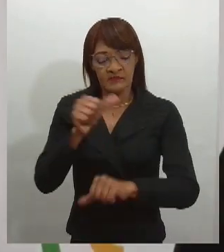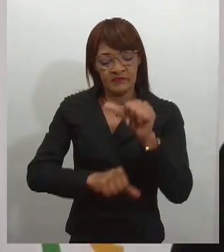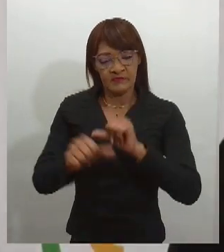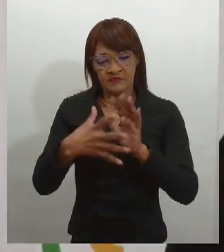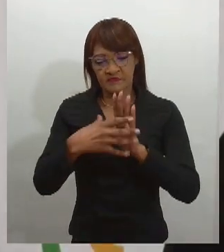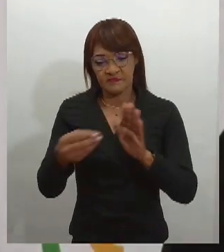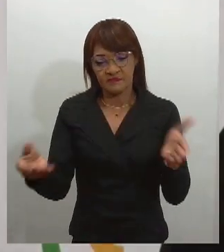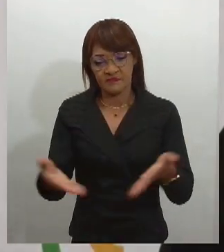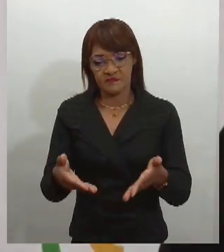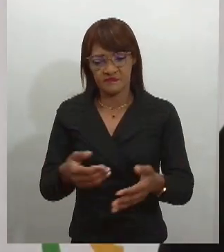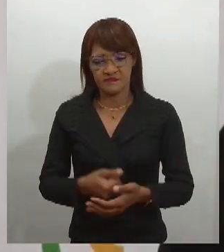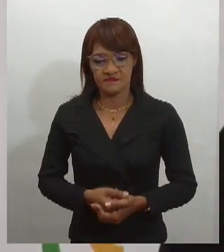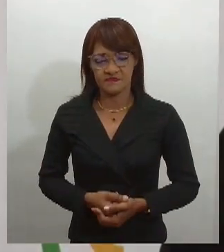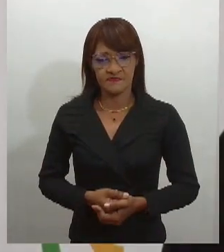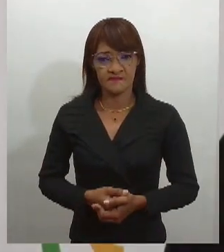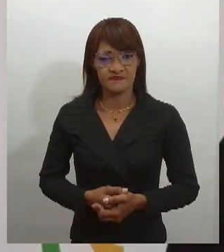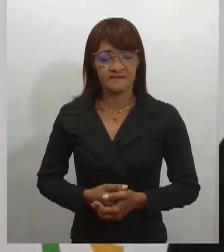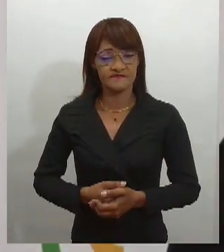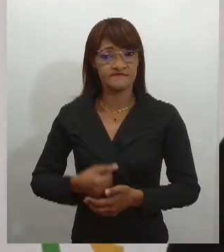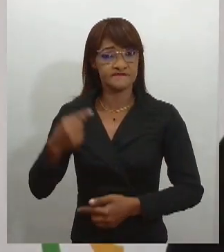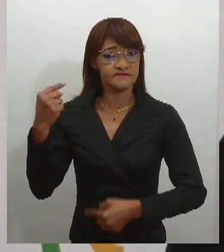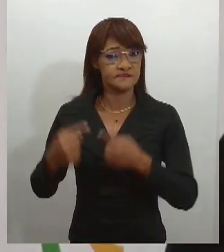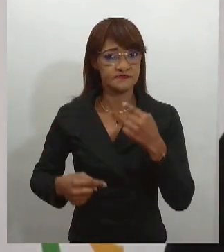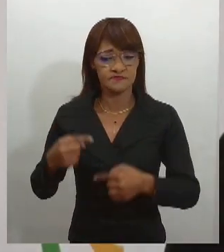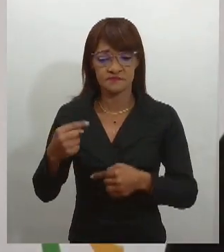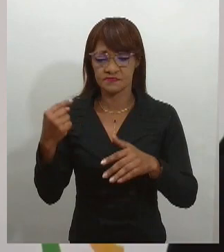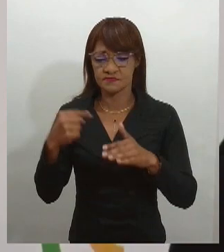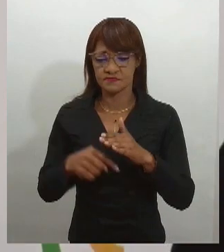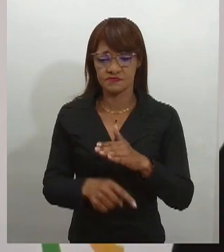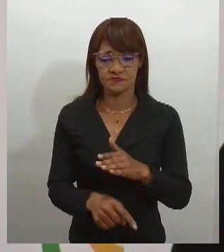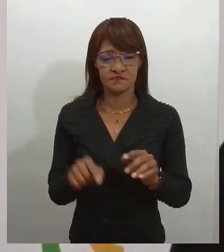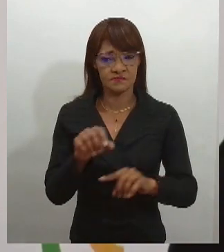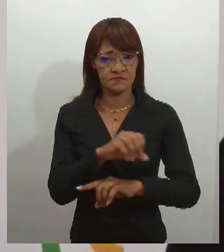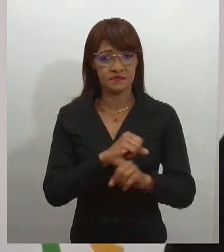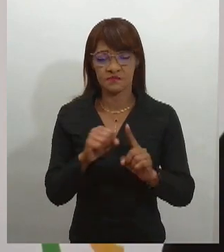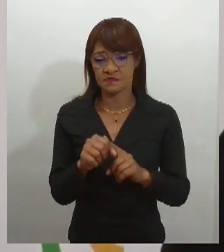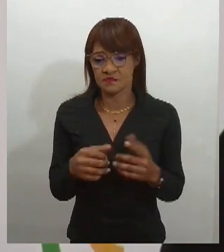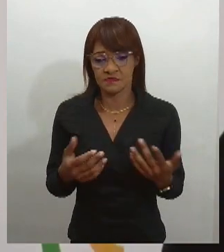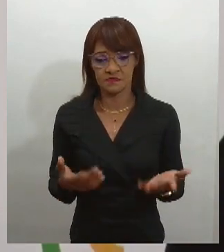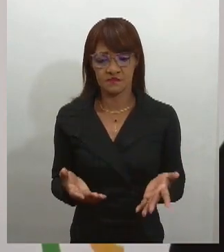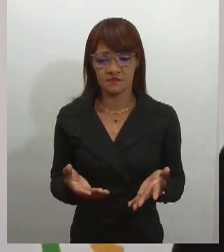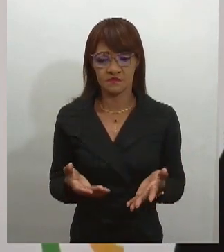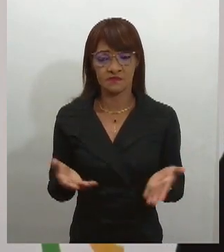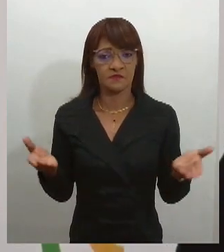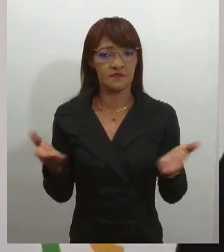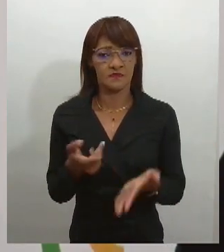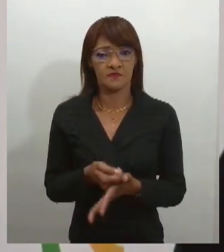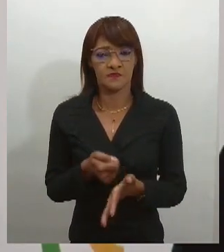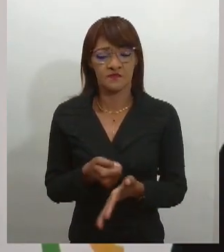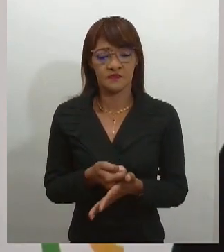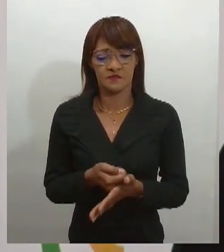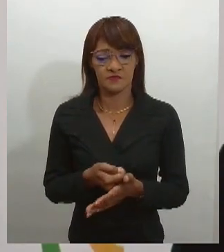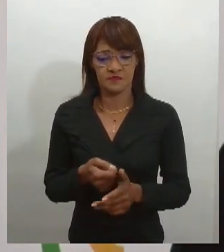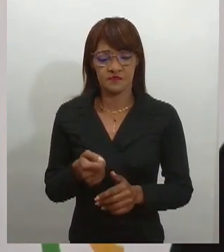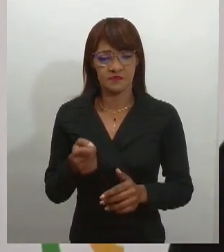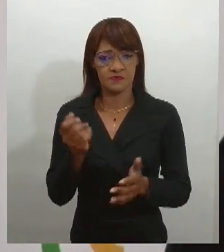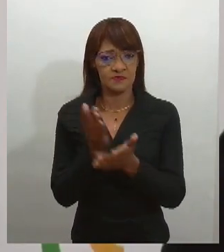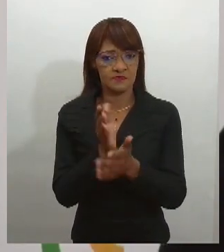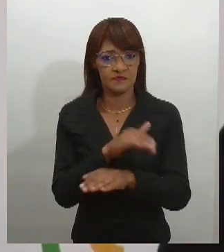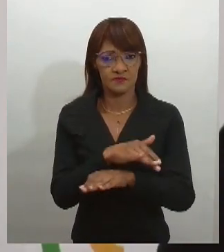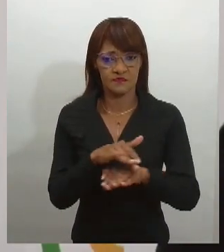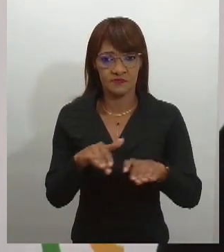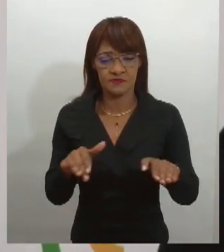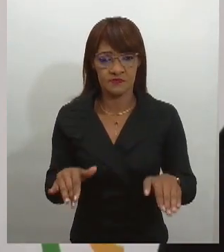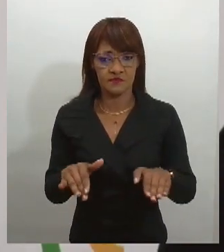debate é um debate amplo, né, da nossa sociedade, e não dizer, ah, vai ter de desarmar, vai ter de acabar. Não